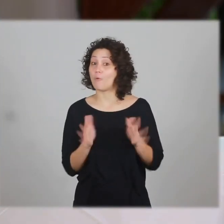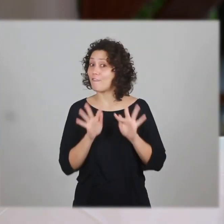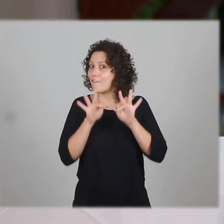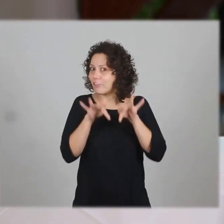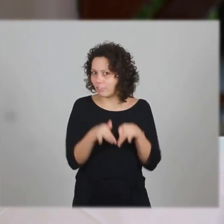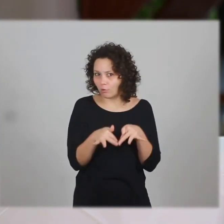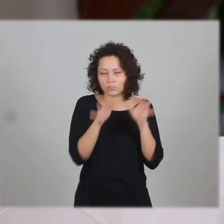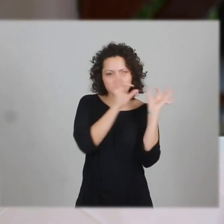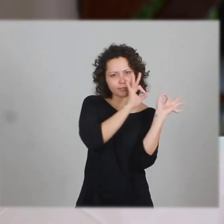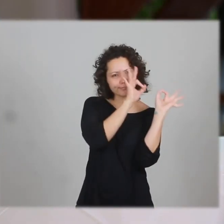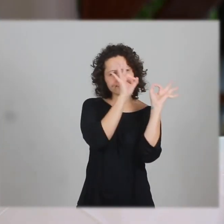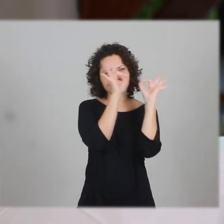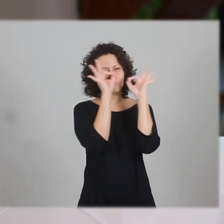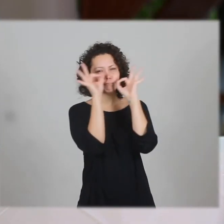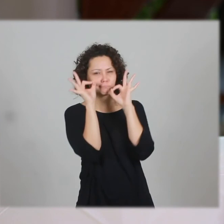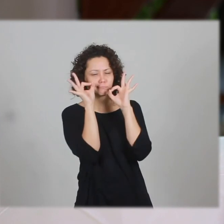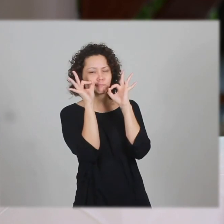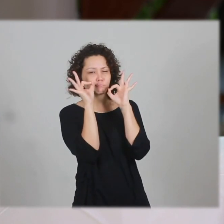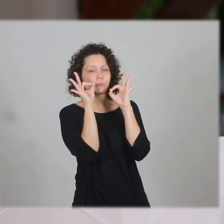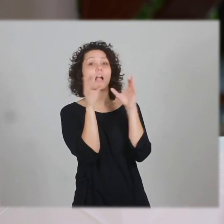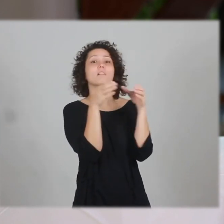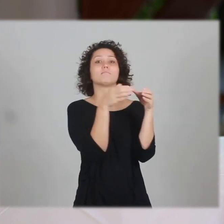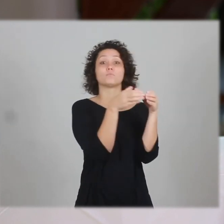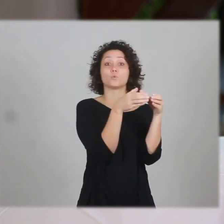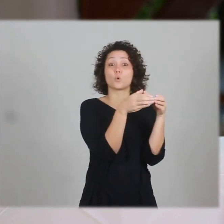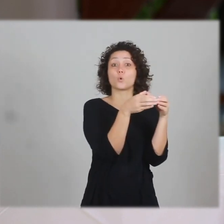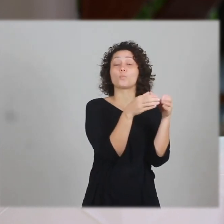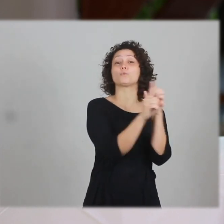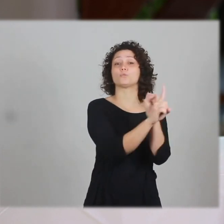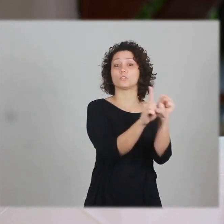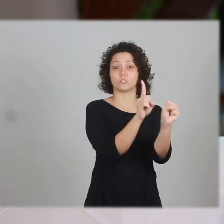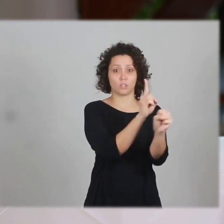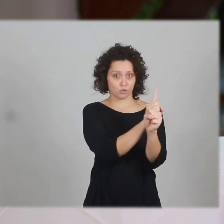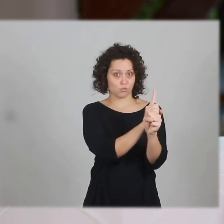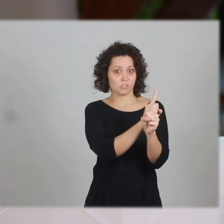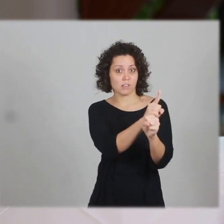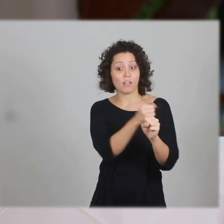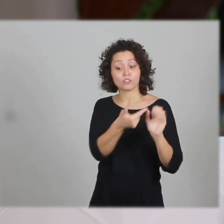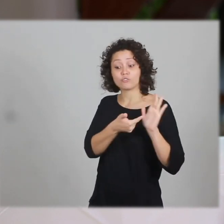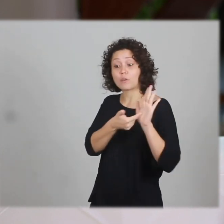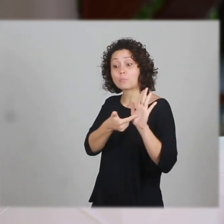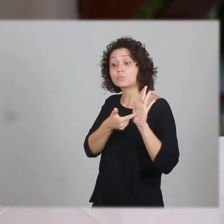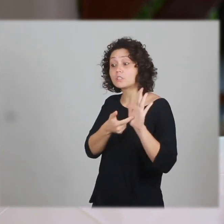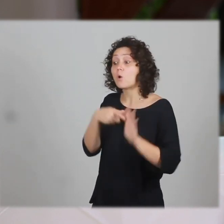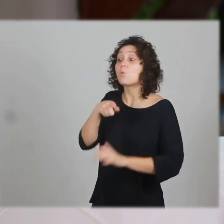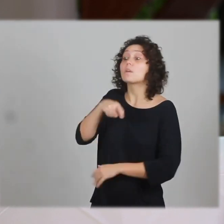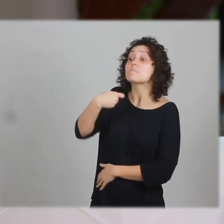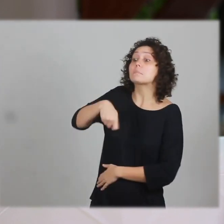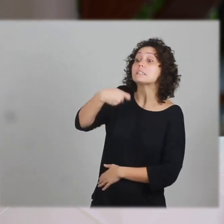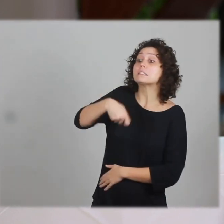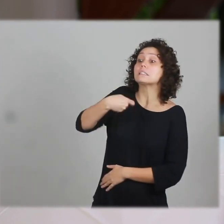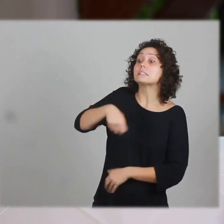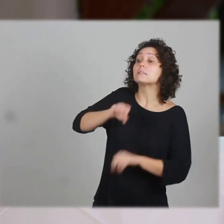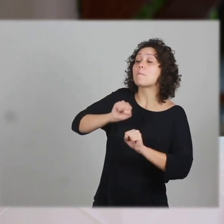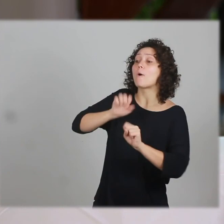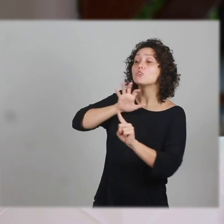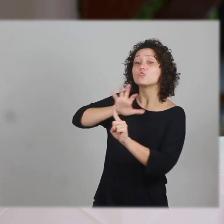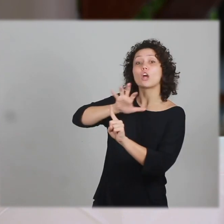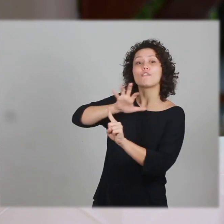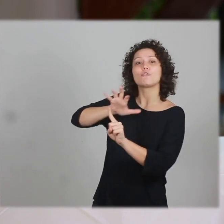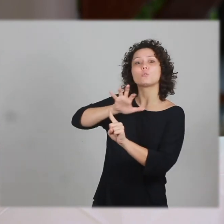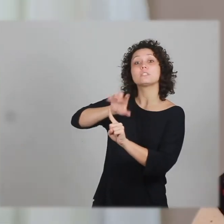sociais, têm potencial de influir na definição das prioridades do Estado. Um outro Brasil mais sustentável